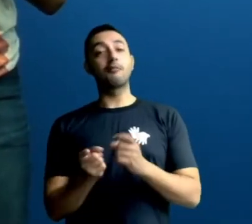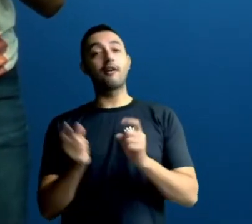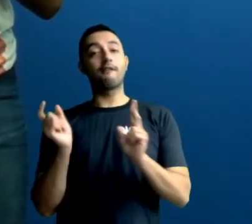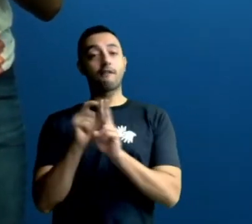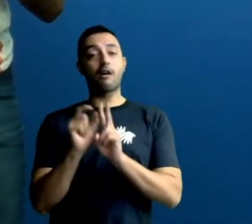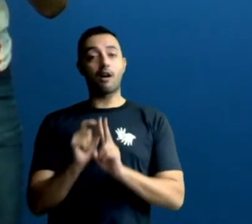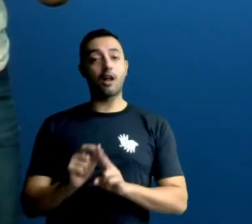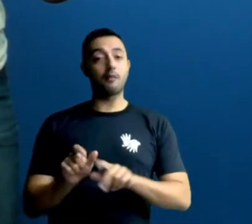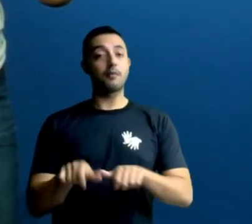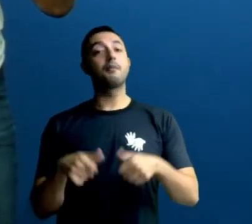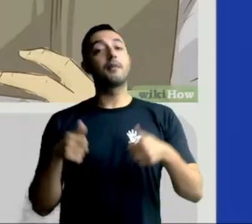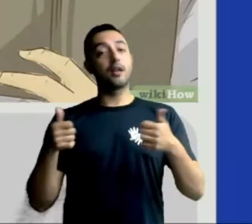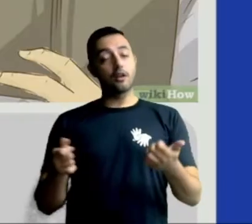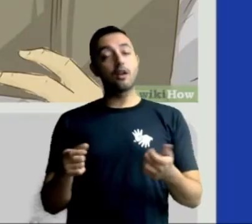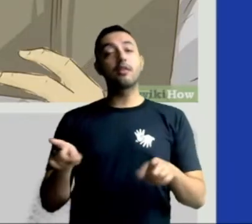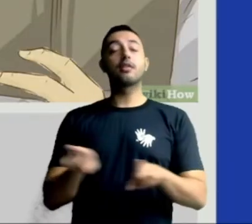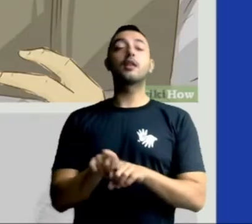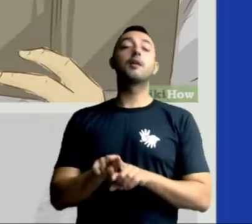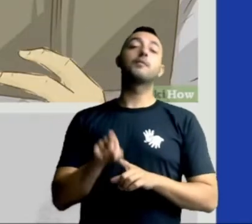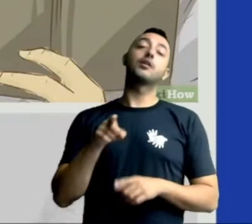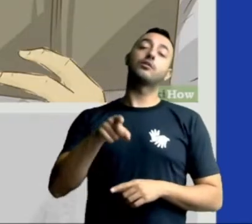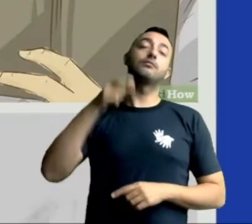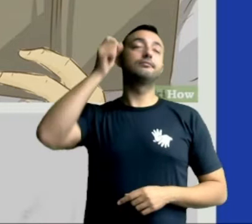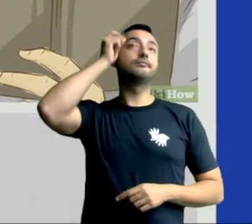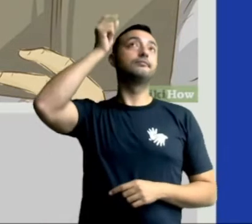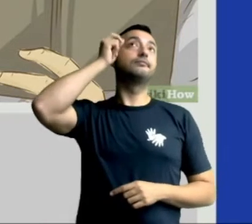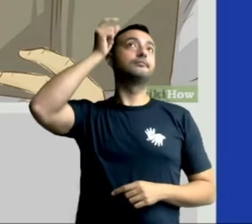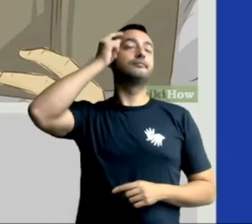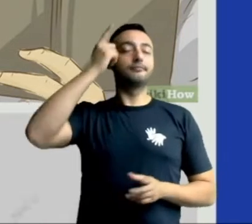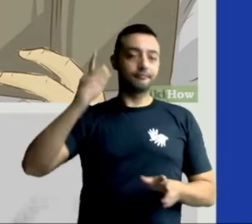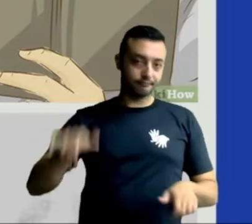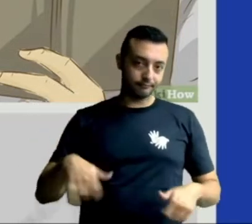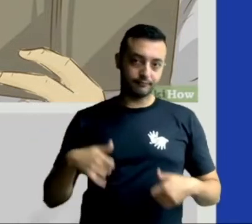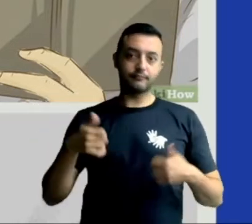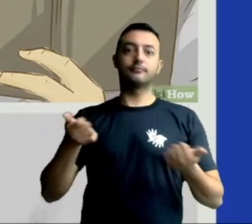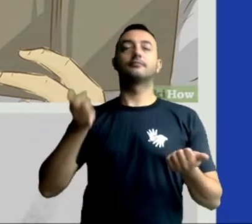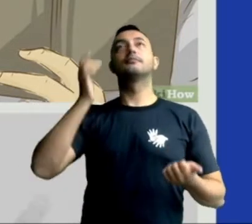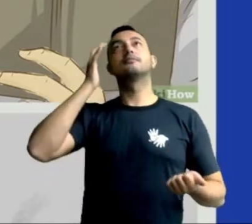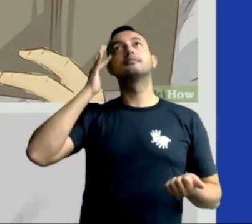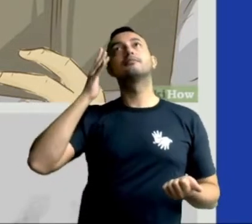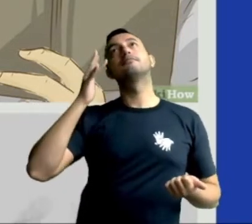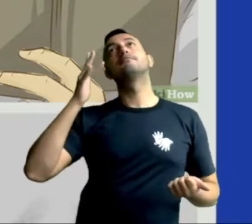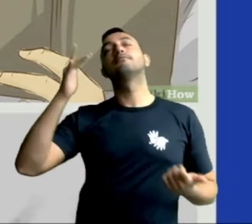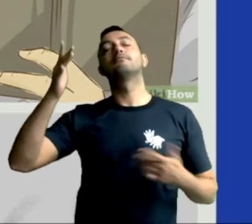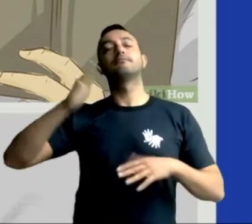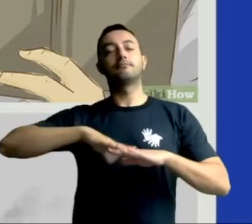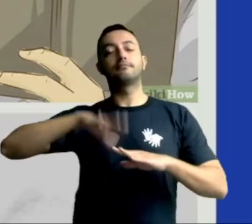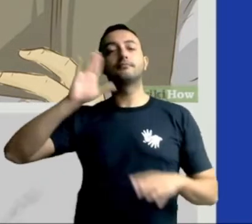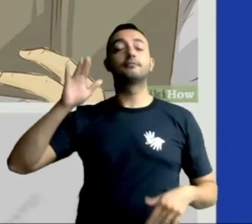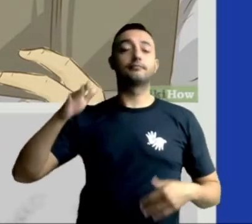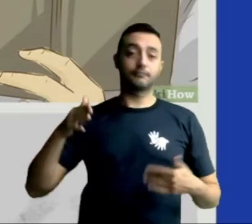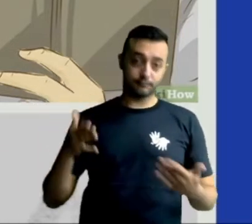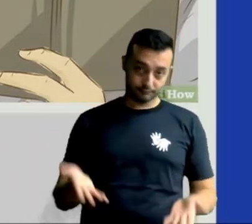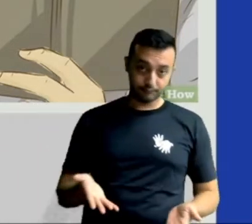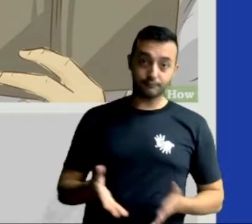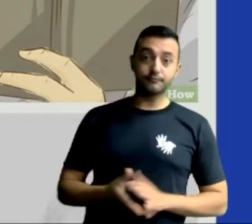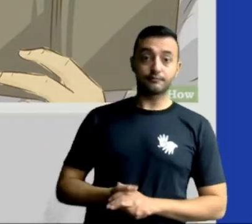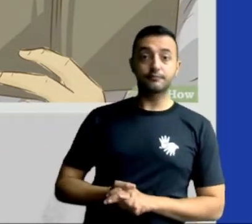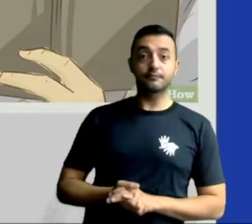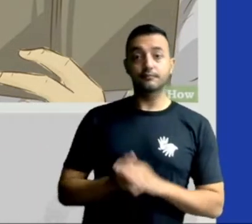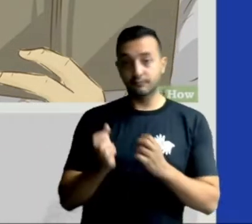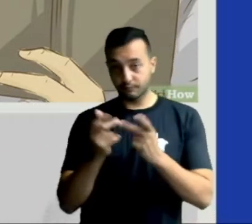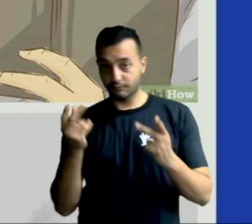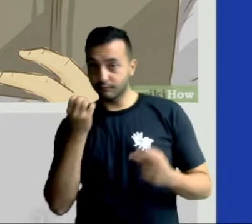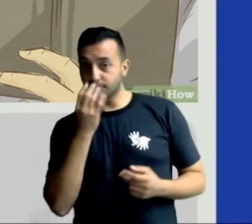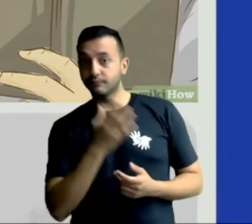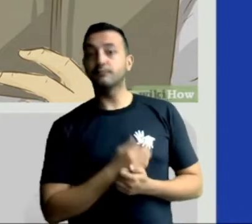como eu falei, tá? E a tua criatividade também. Tu tem a imaginação ainda mais aflorada, gente. Então, olha quanta coisa